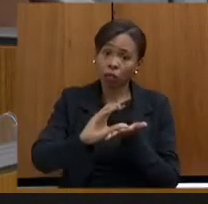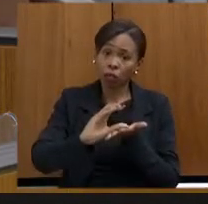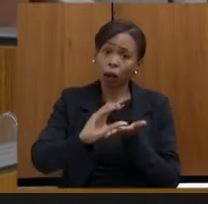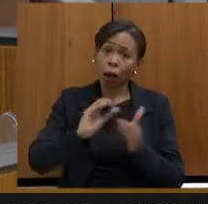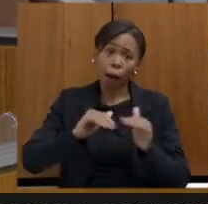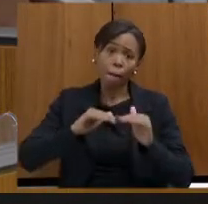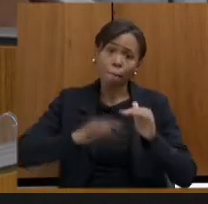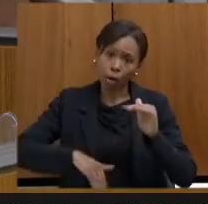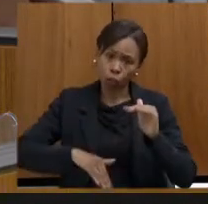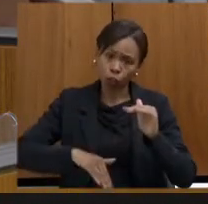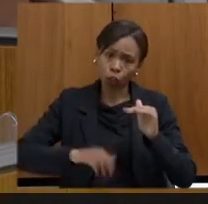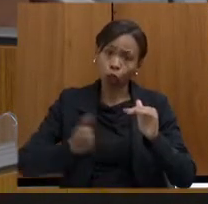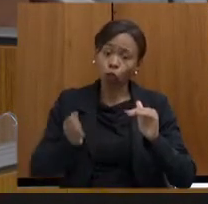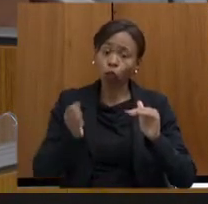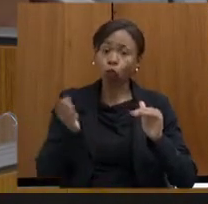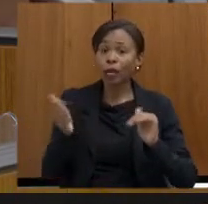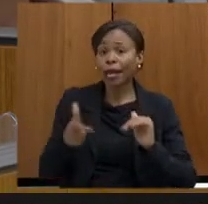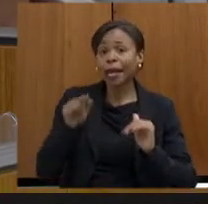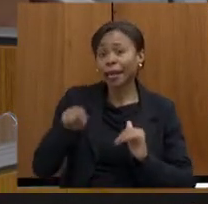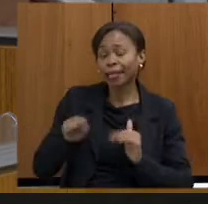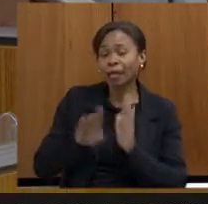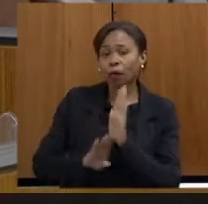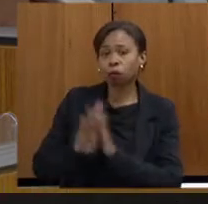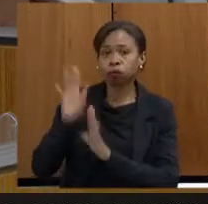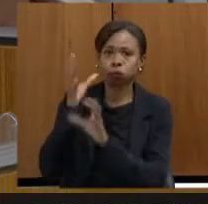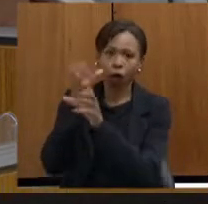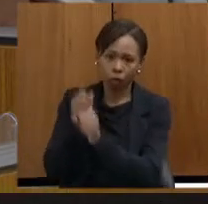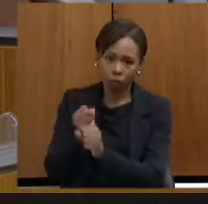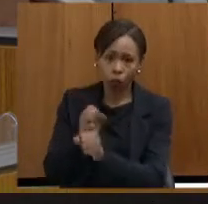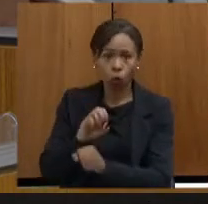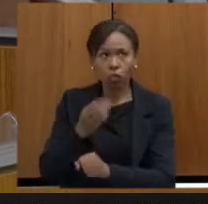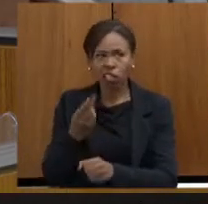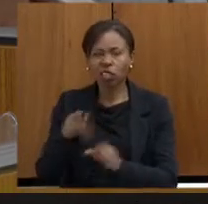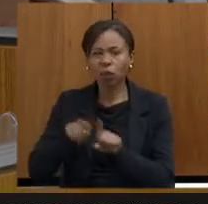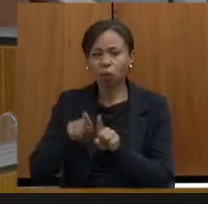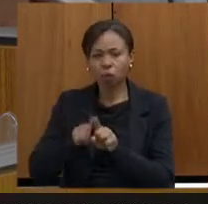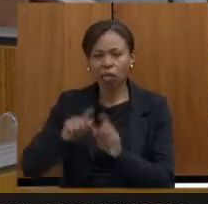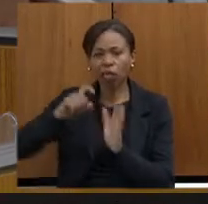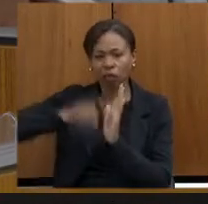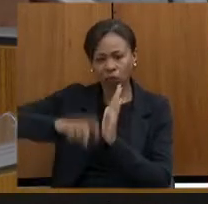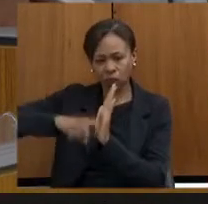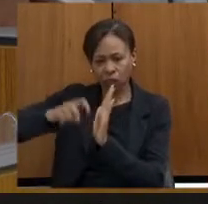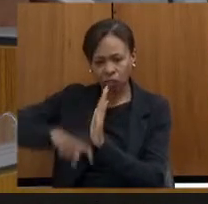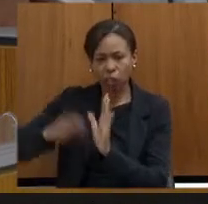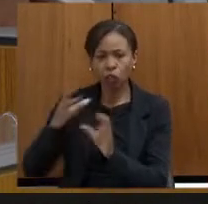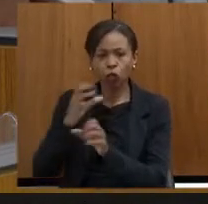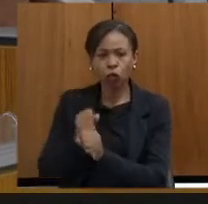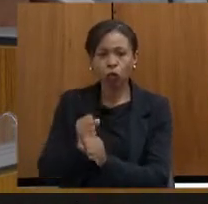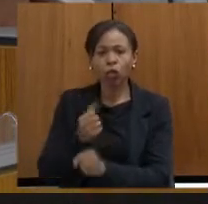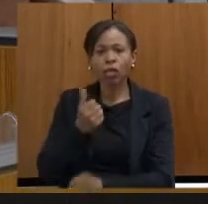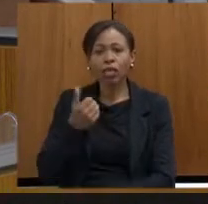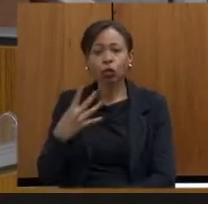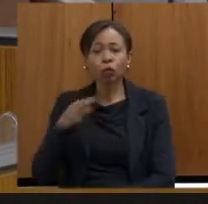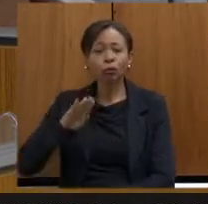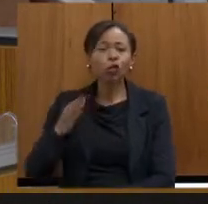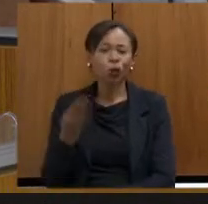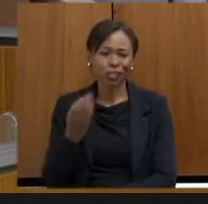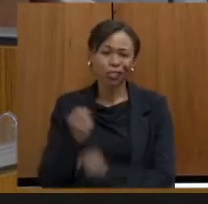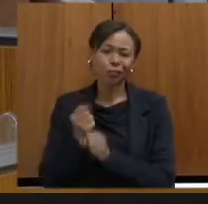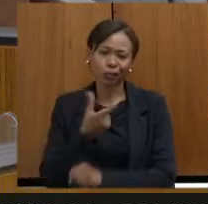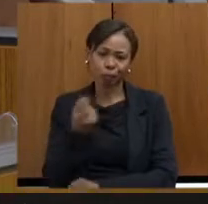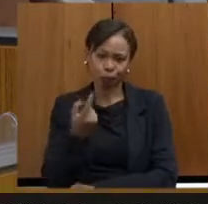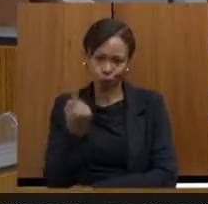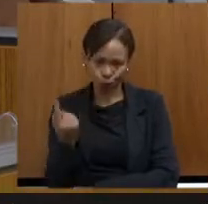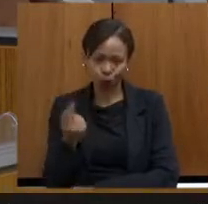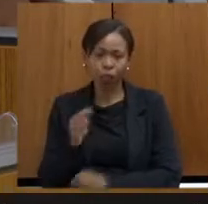de superávit ou mesmo das isenções fiscais, que em 2021 fecharam em 14 bilhões de reais. Então, um pouco é